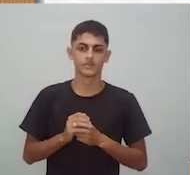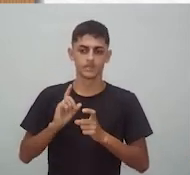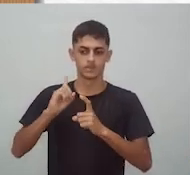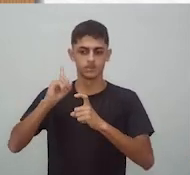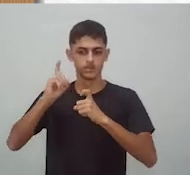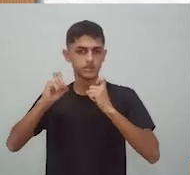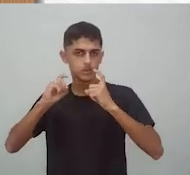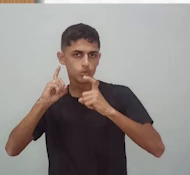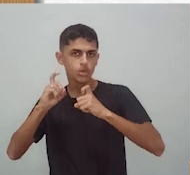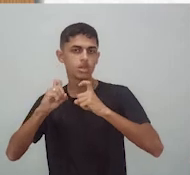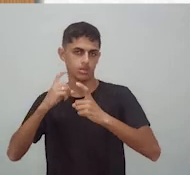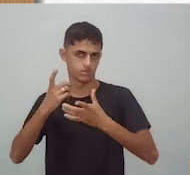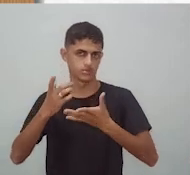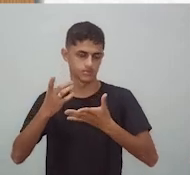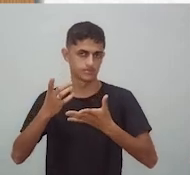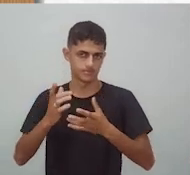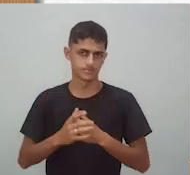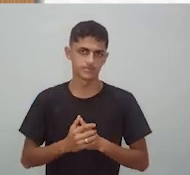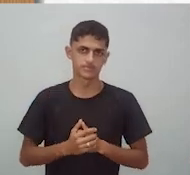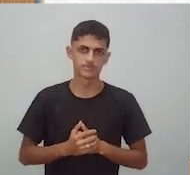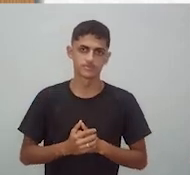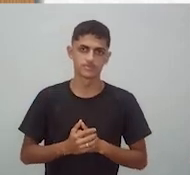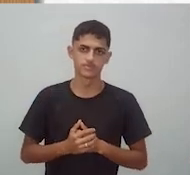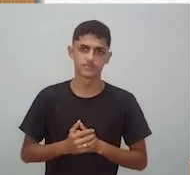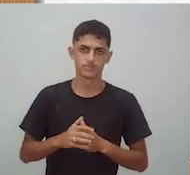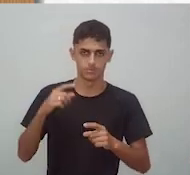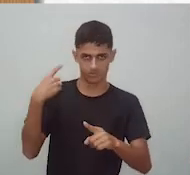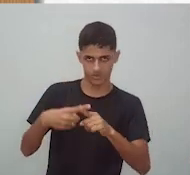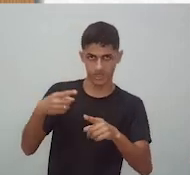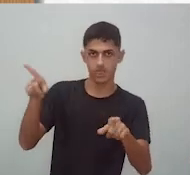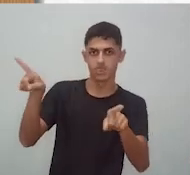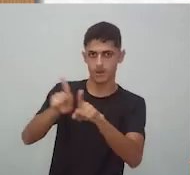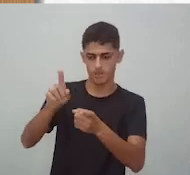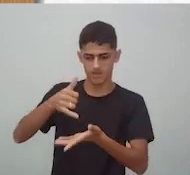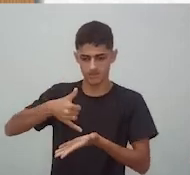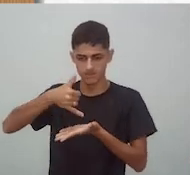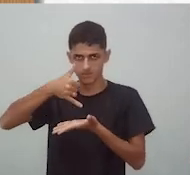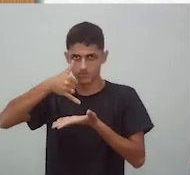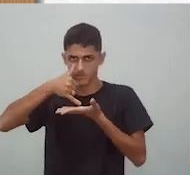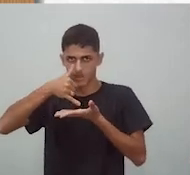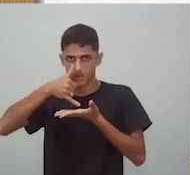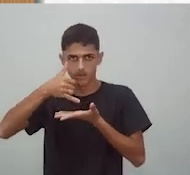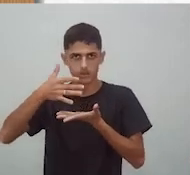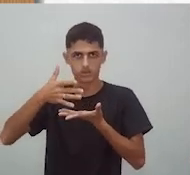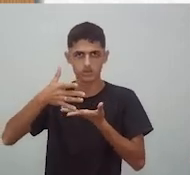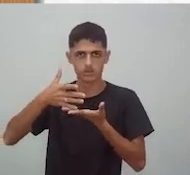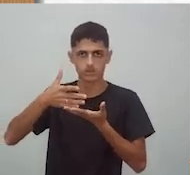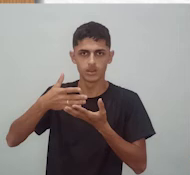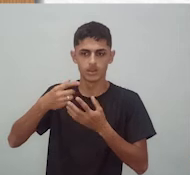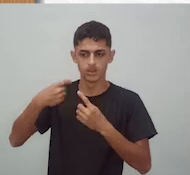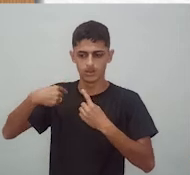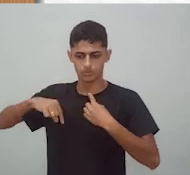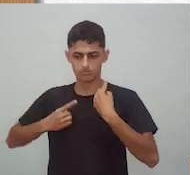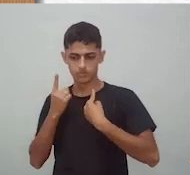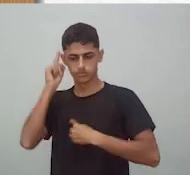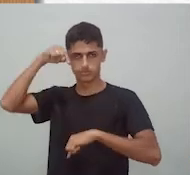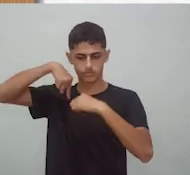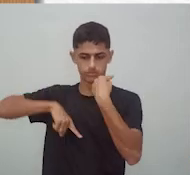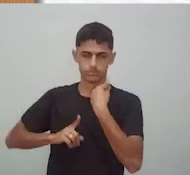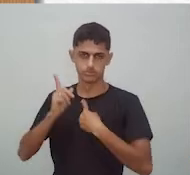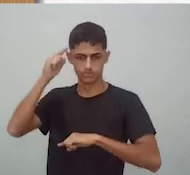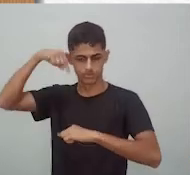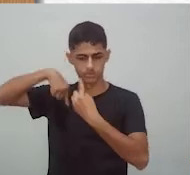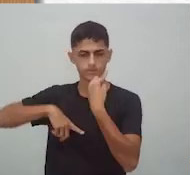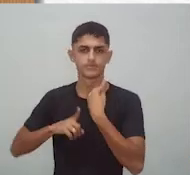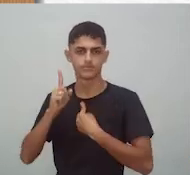mais regiões do sistema nervoso. As drogas afetam, portanto, a comunicação entre neurônios. Seus complexos